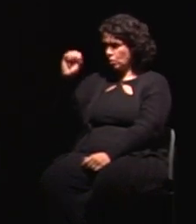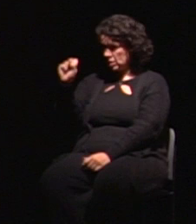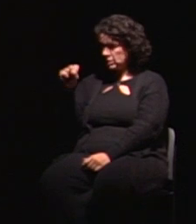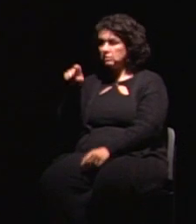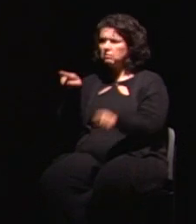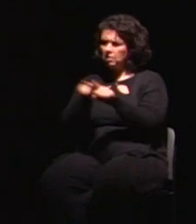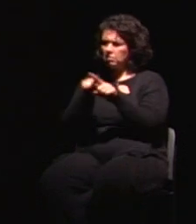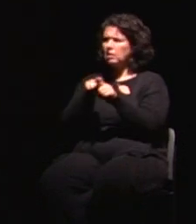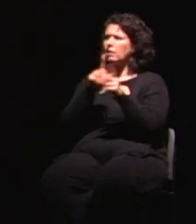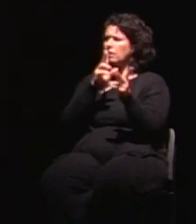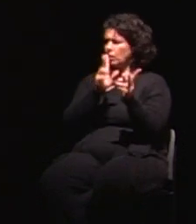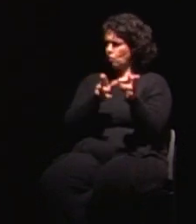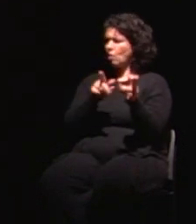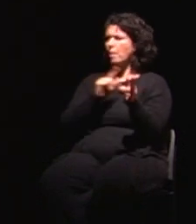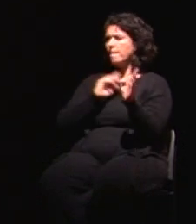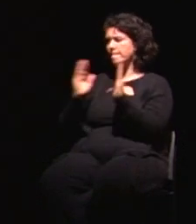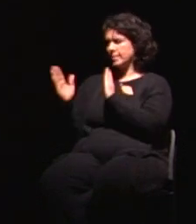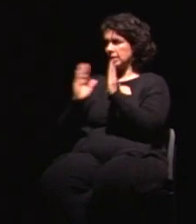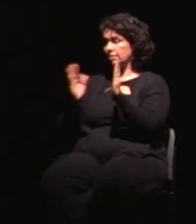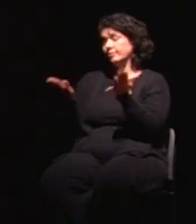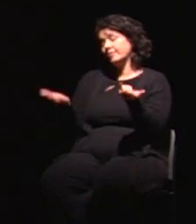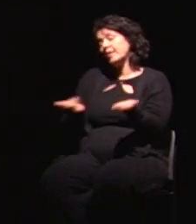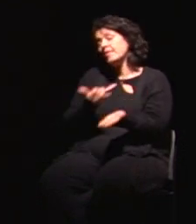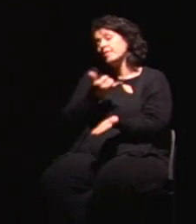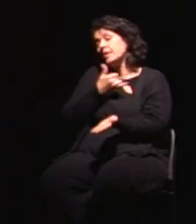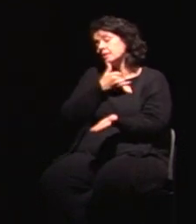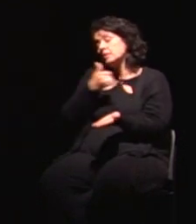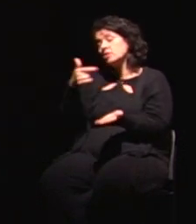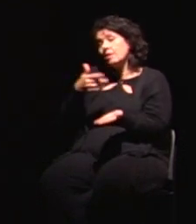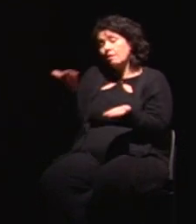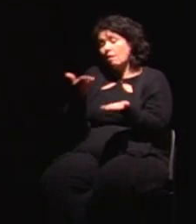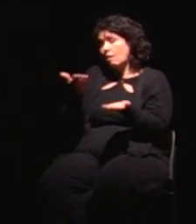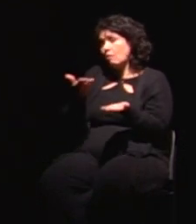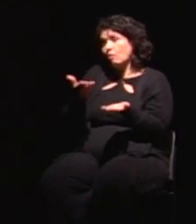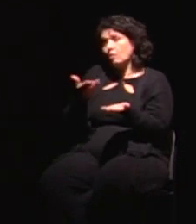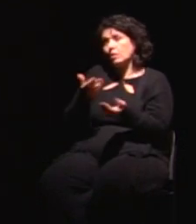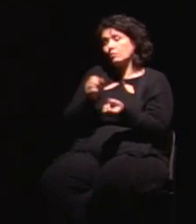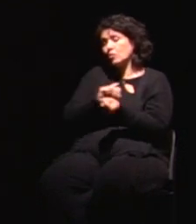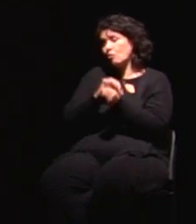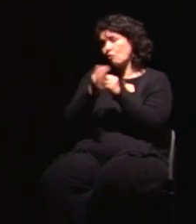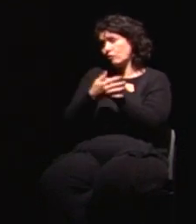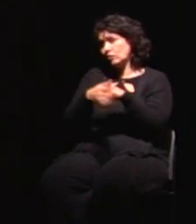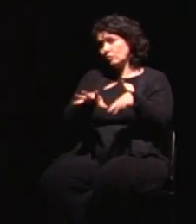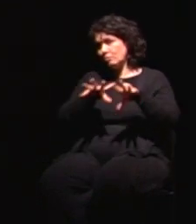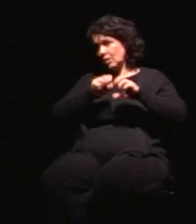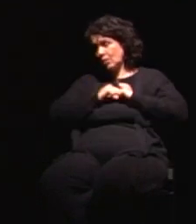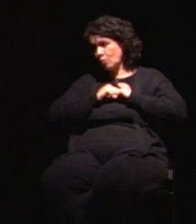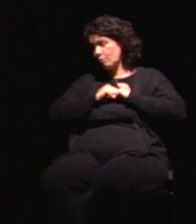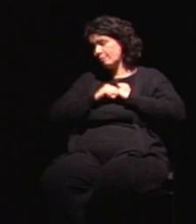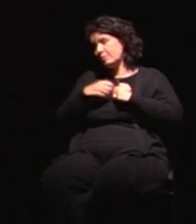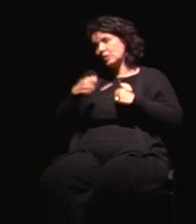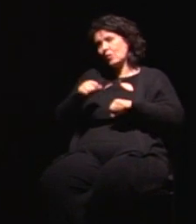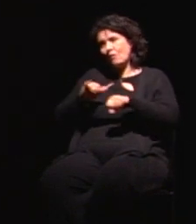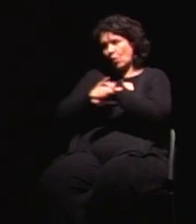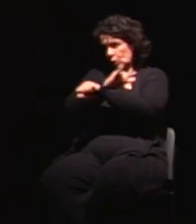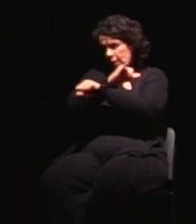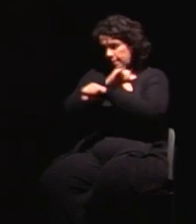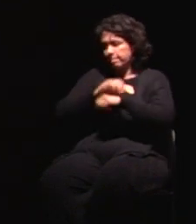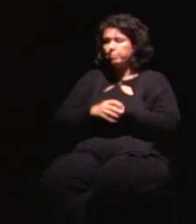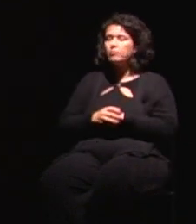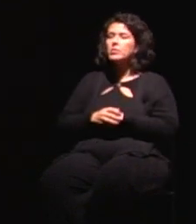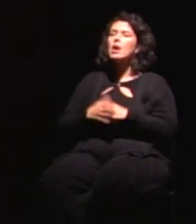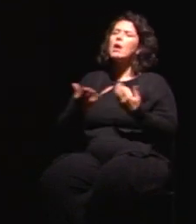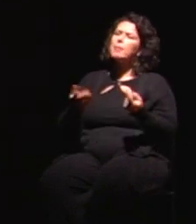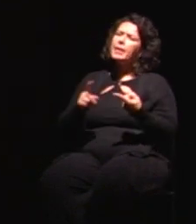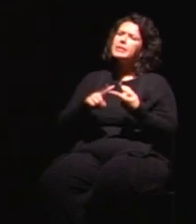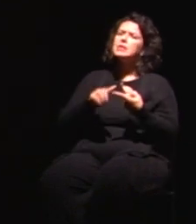aventura. Ele está com Covid, infelizmente não pôde comparecer. Mas Boris Kossoy, Stefani